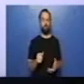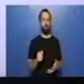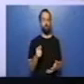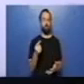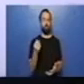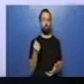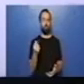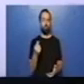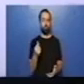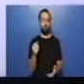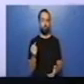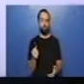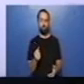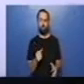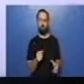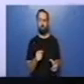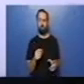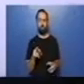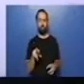1.384,50.